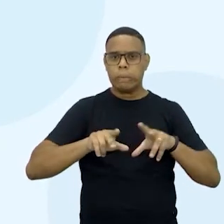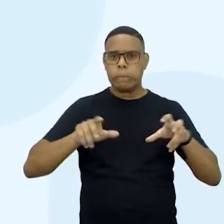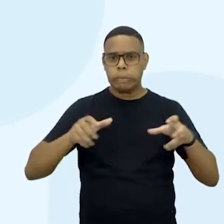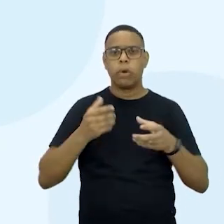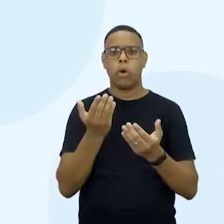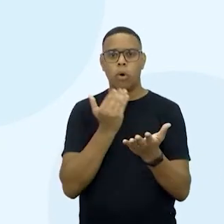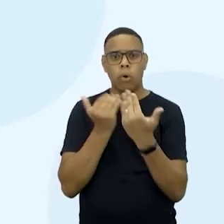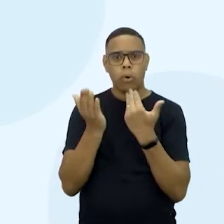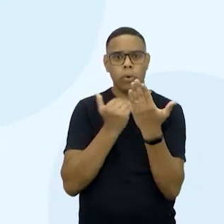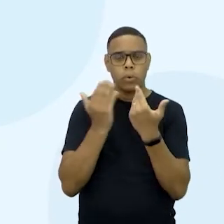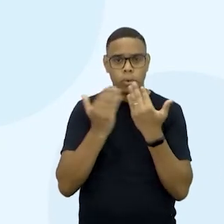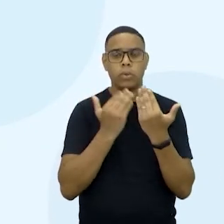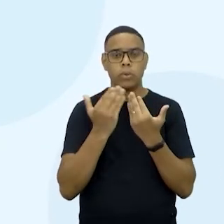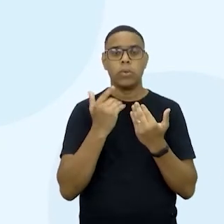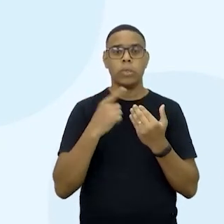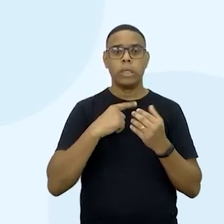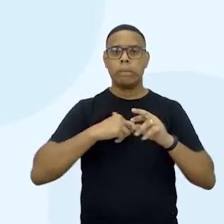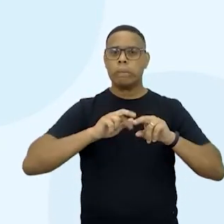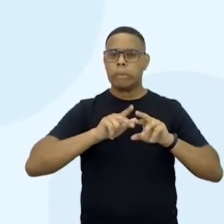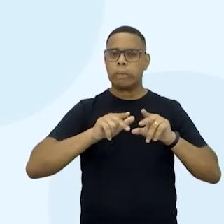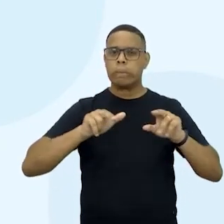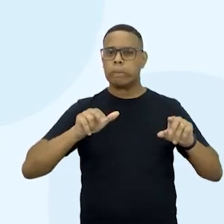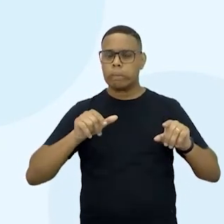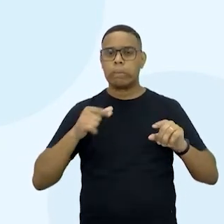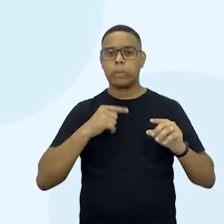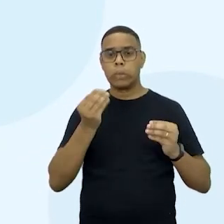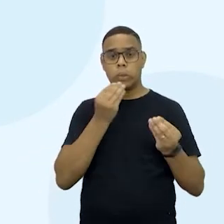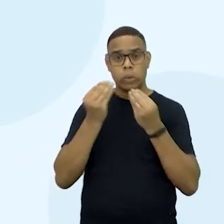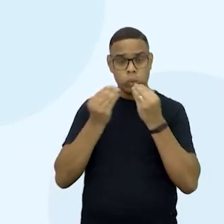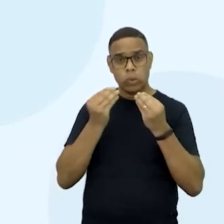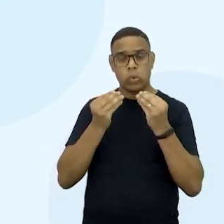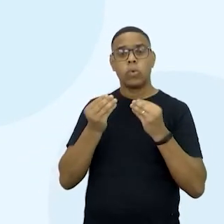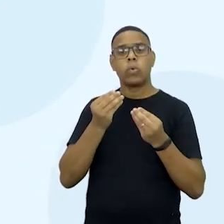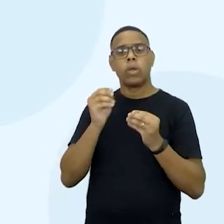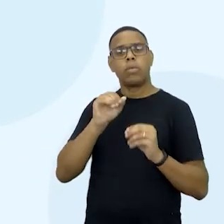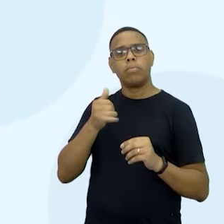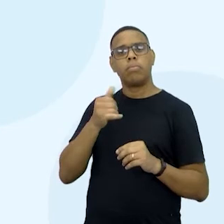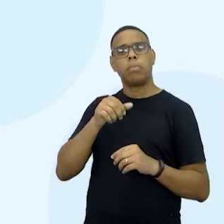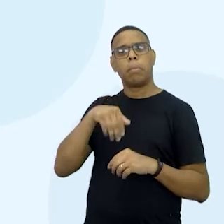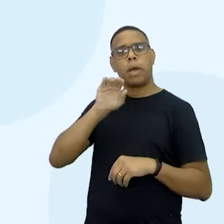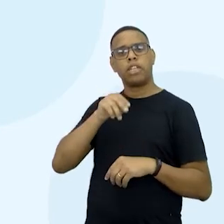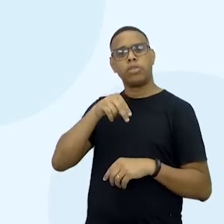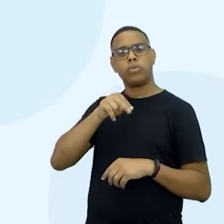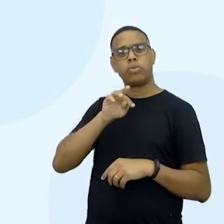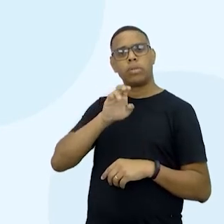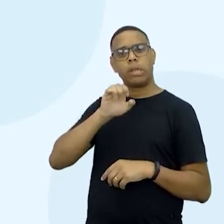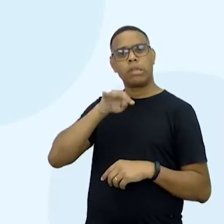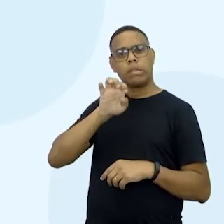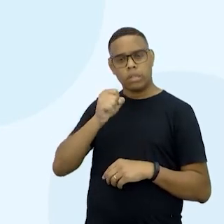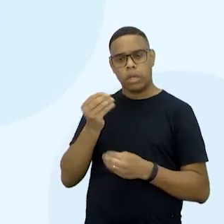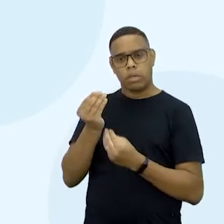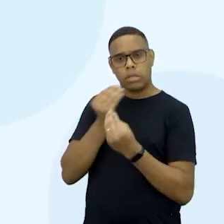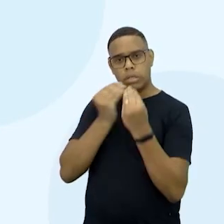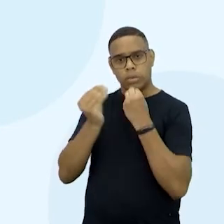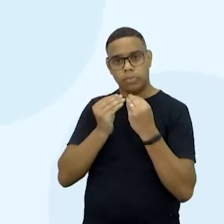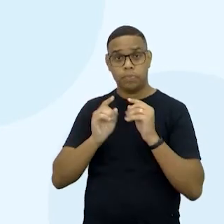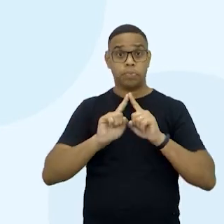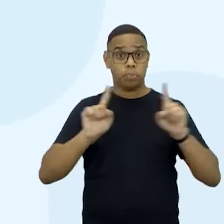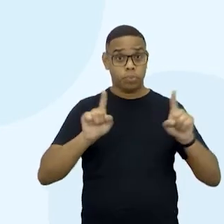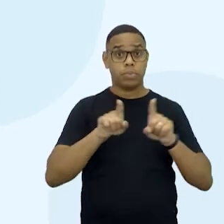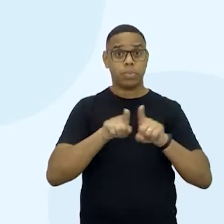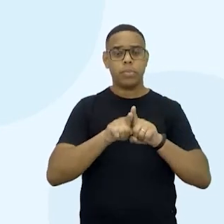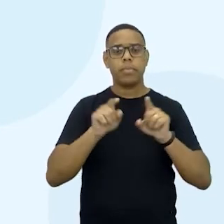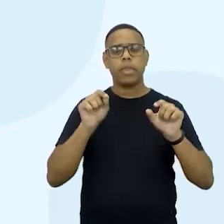Aumenta também aí a disponibilidade EA absorção de nutrientes mas ao mesmo tempo também você tem uma